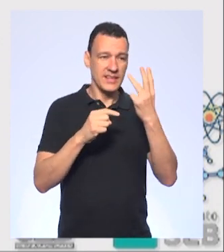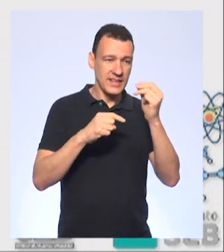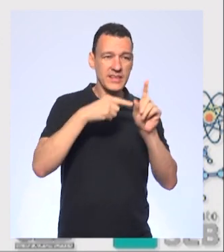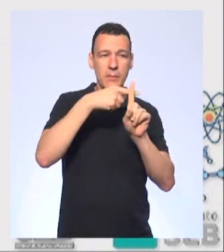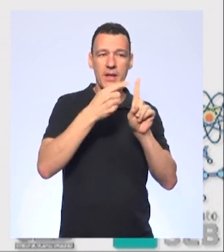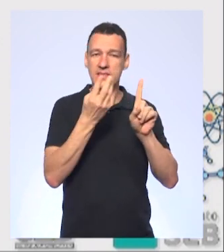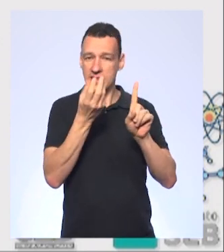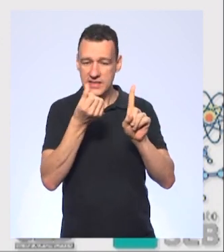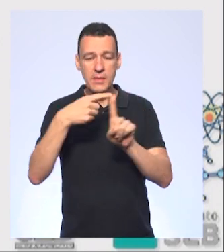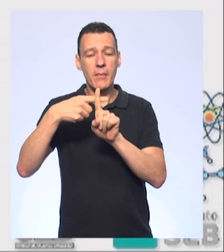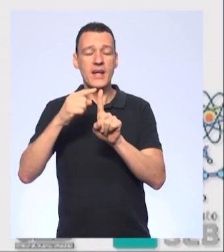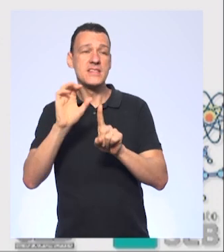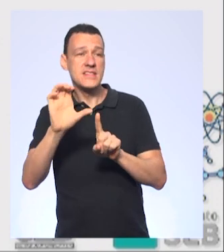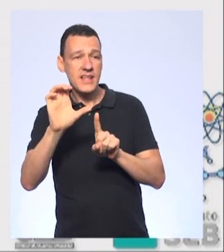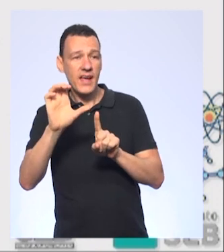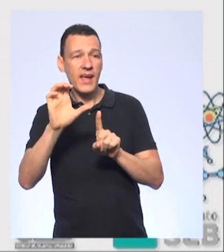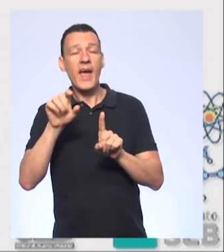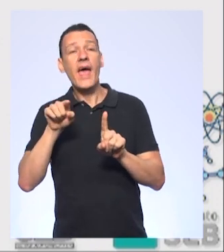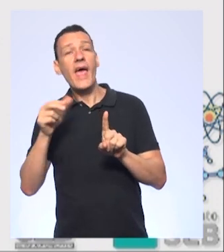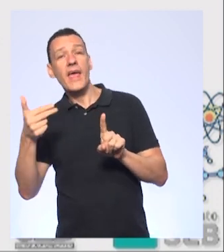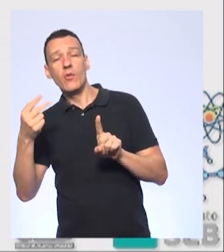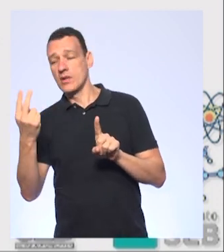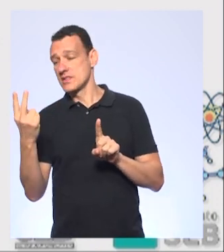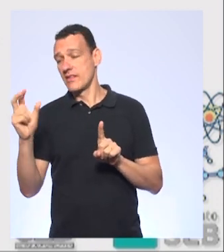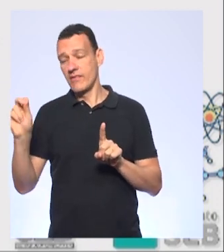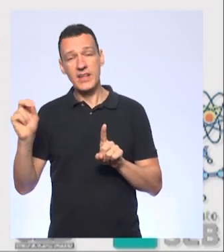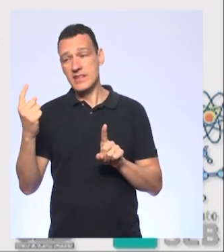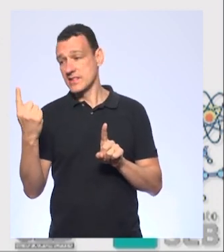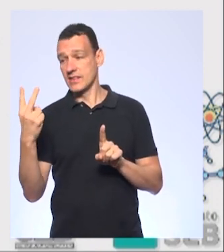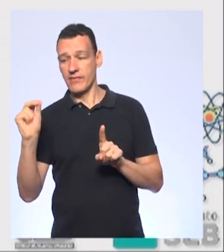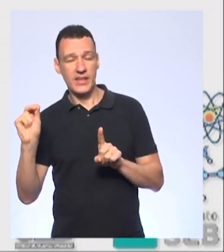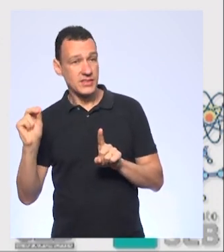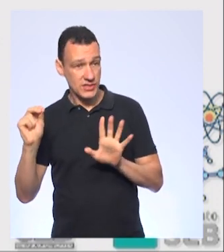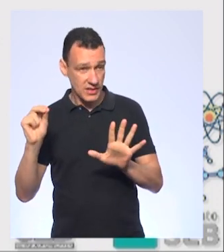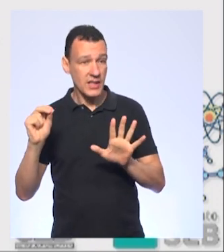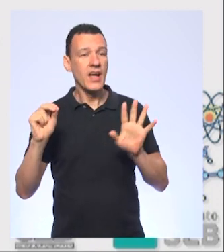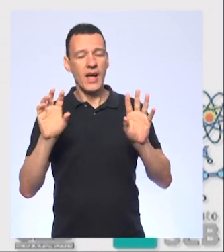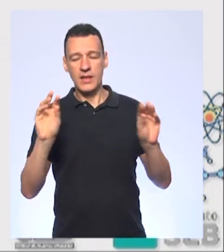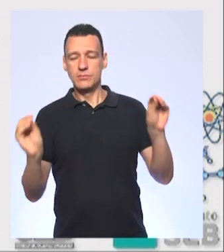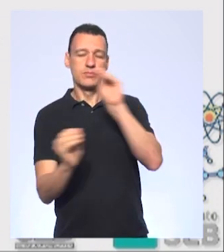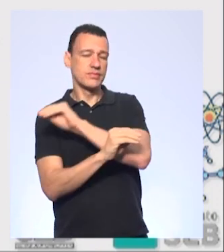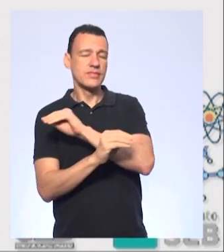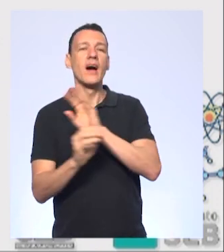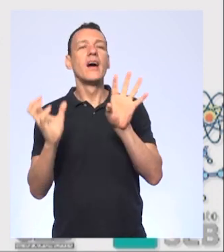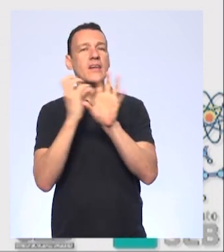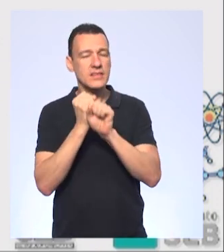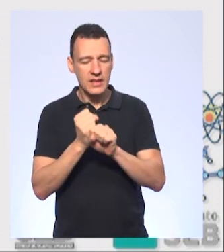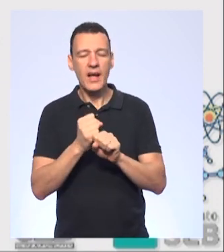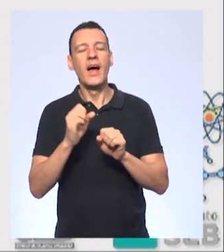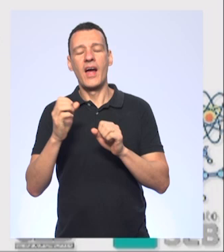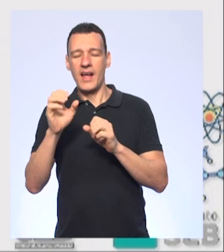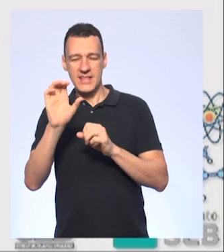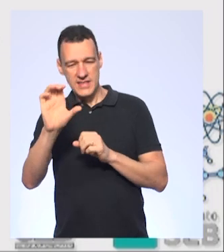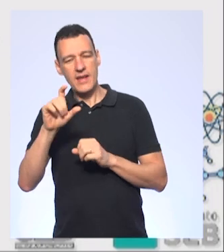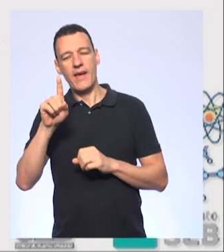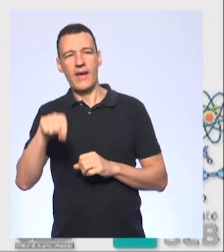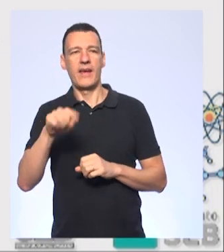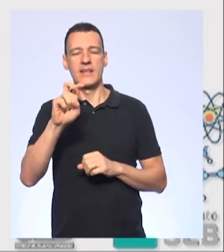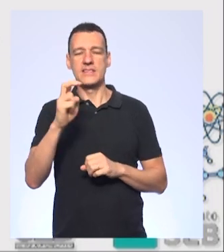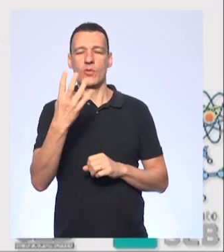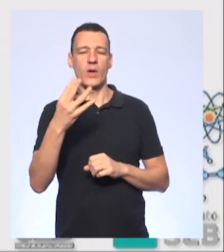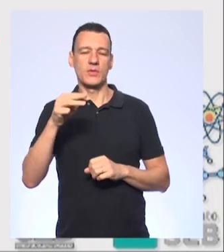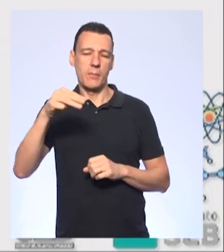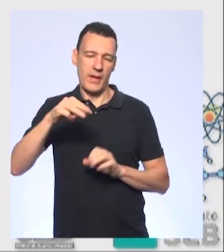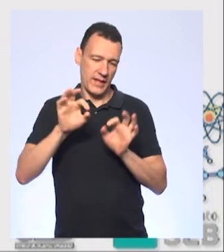menos 66, isso vai dar para a gente 54 metros. Portanto, as três frentes dos